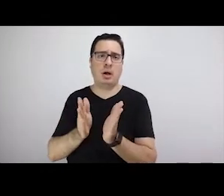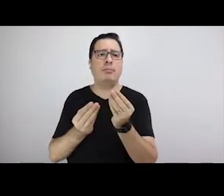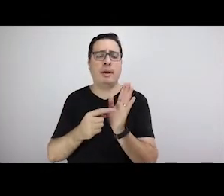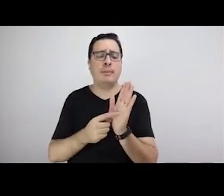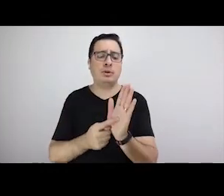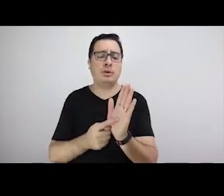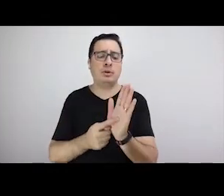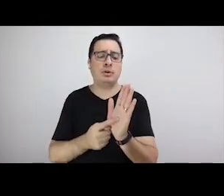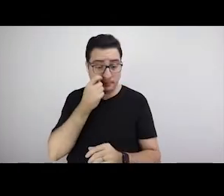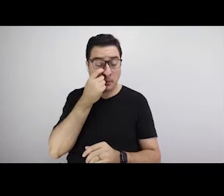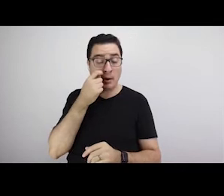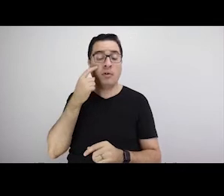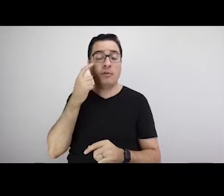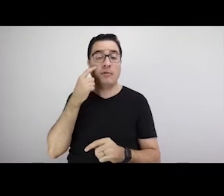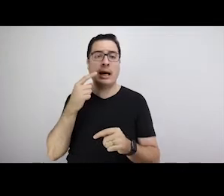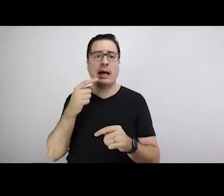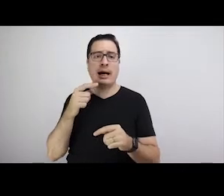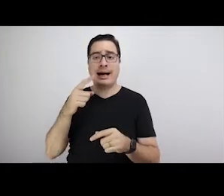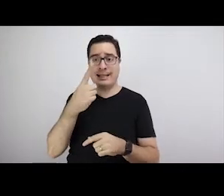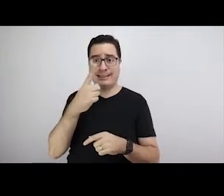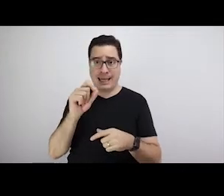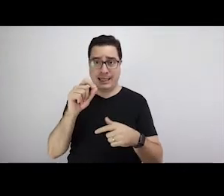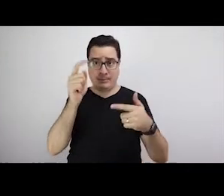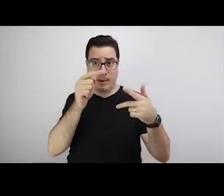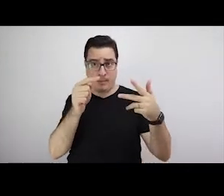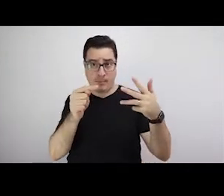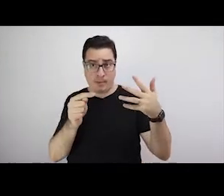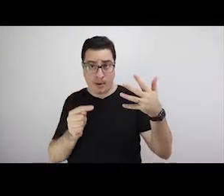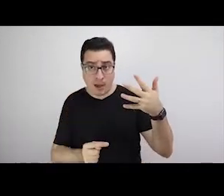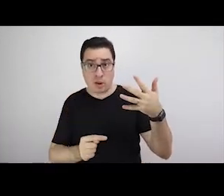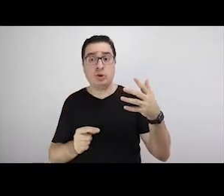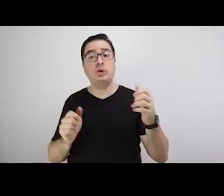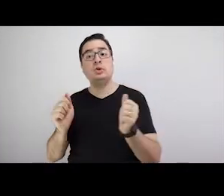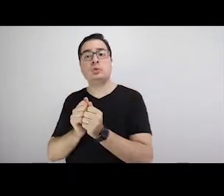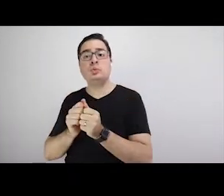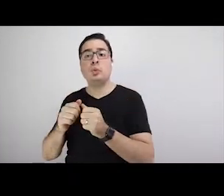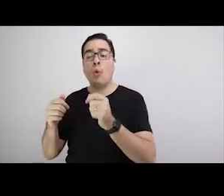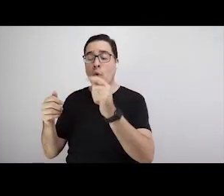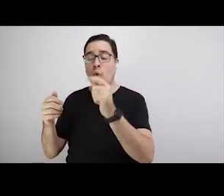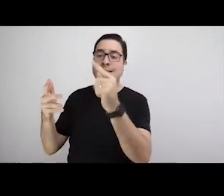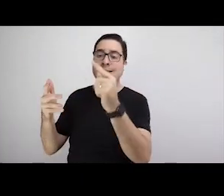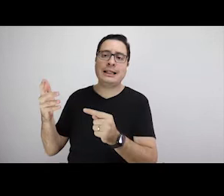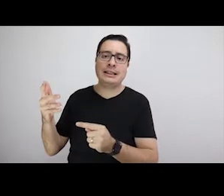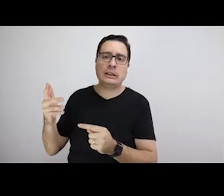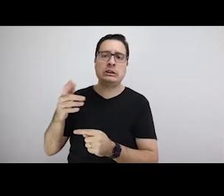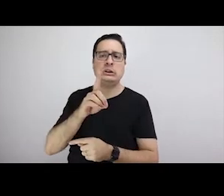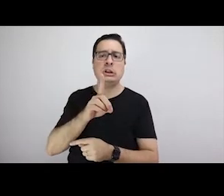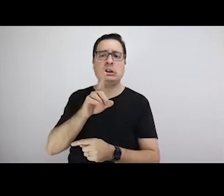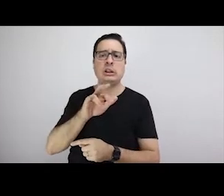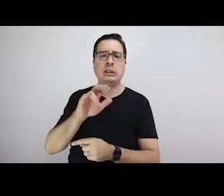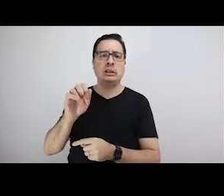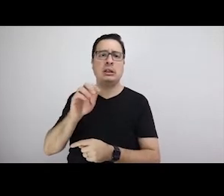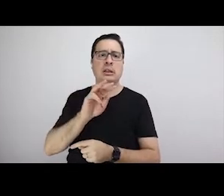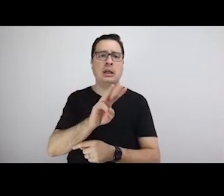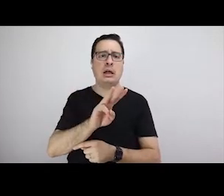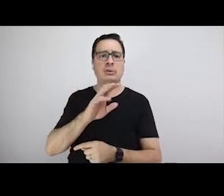vamos correlacionar as 10 heurísticas com as diretrizes, com os critérios de sucesso da WCAG